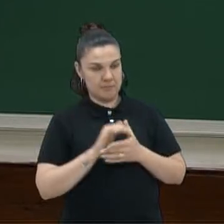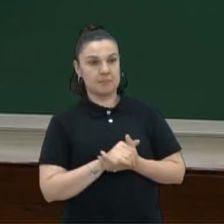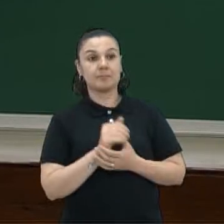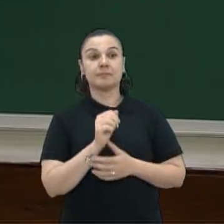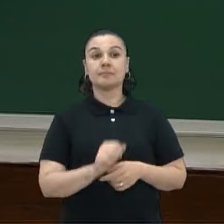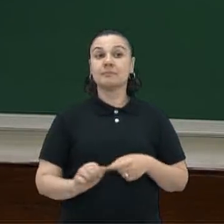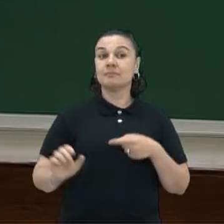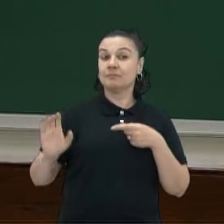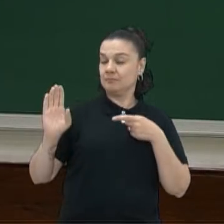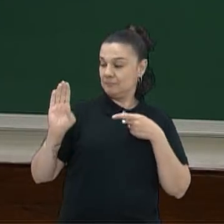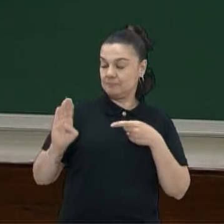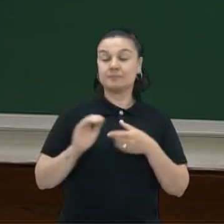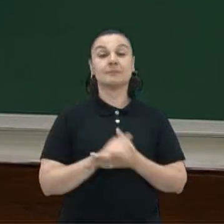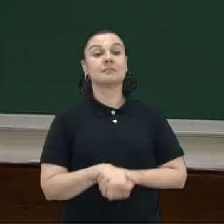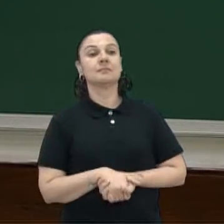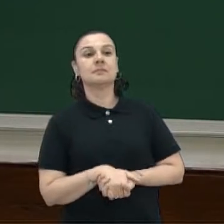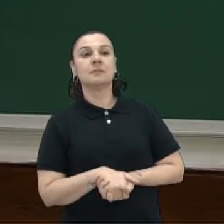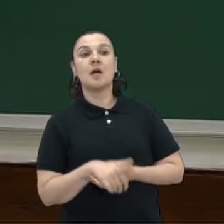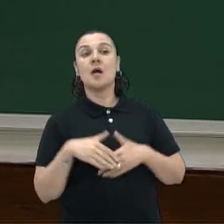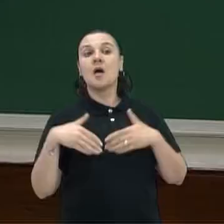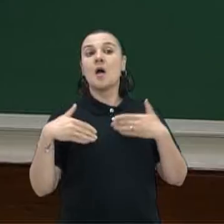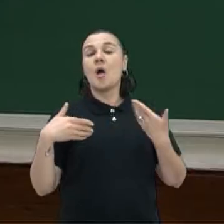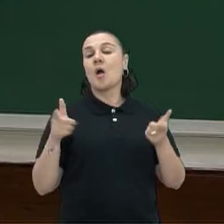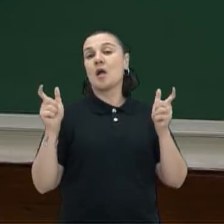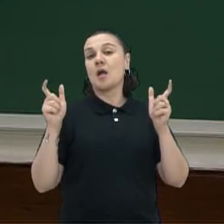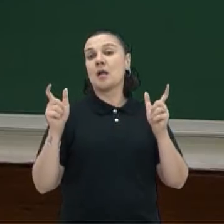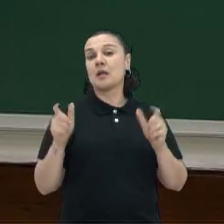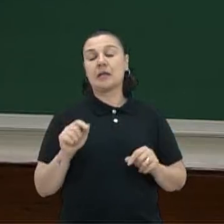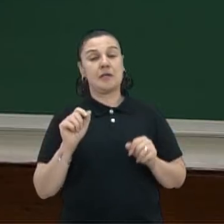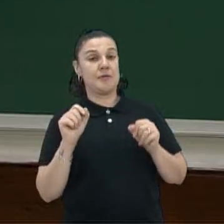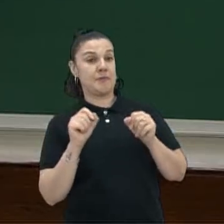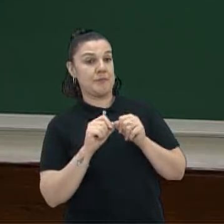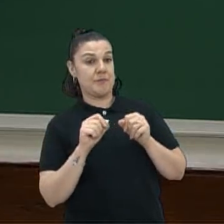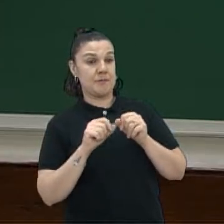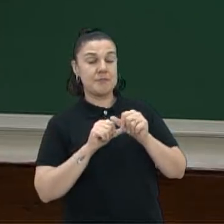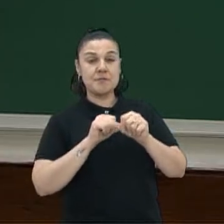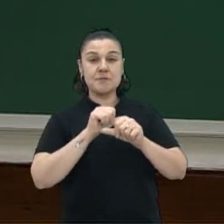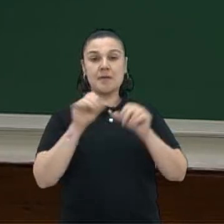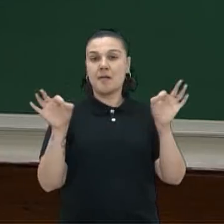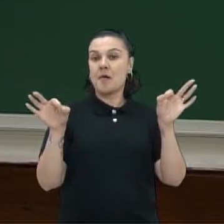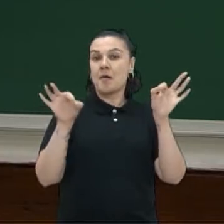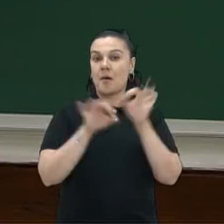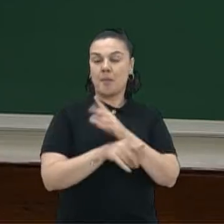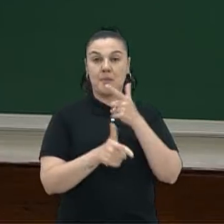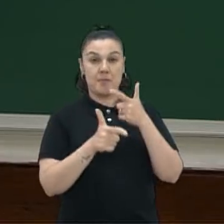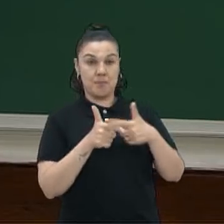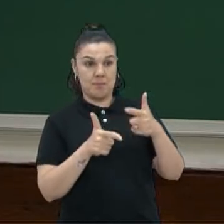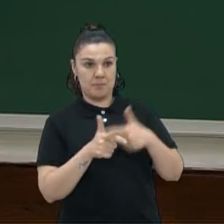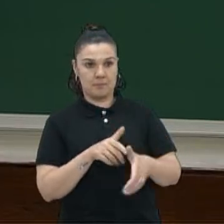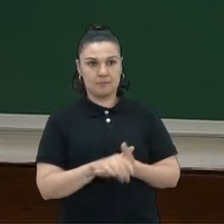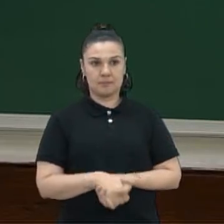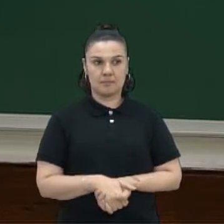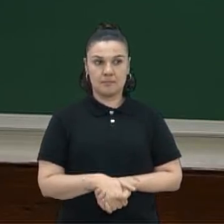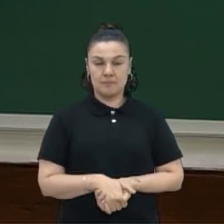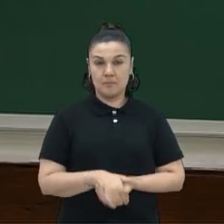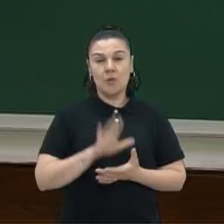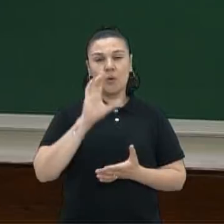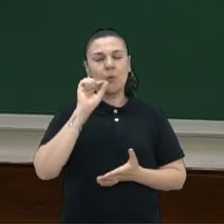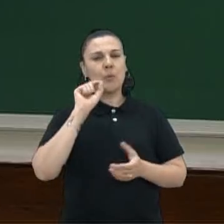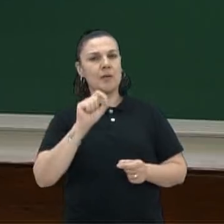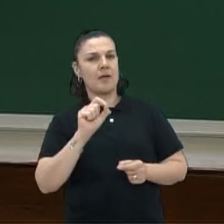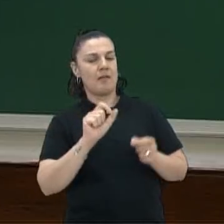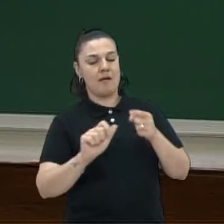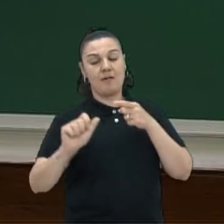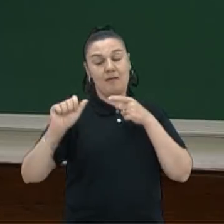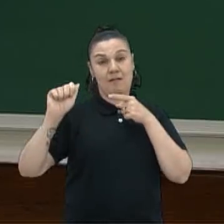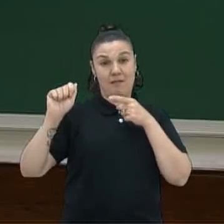isso. Letra B. Que medidas podem ser tomadas para solucionar esse problema? Ou seja, na